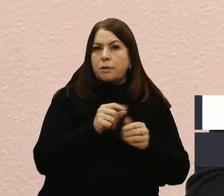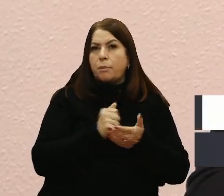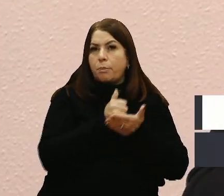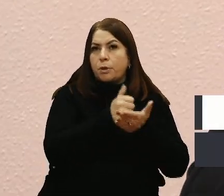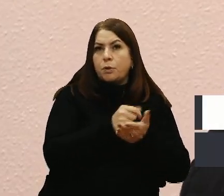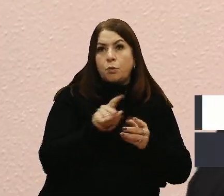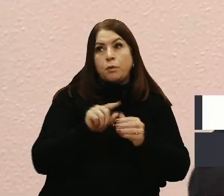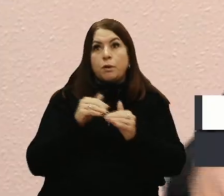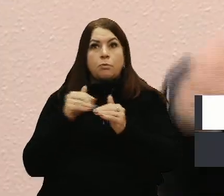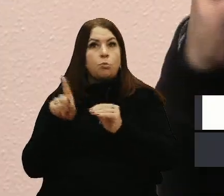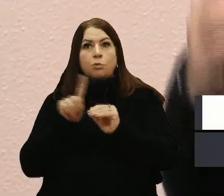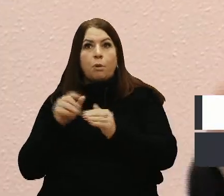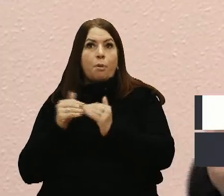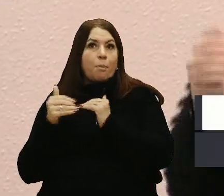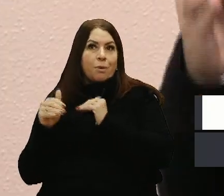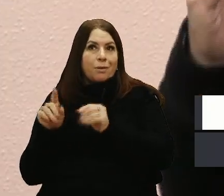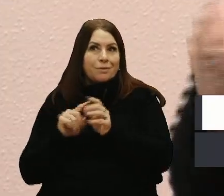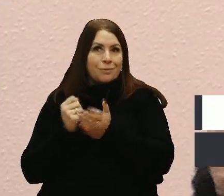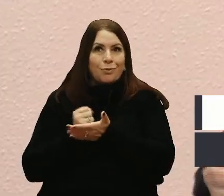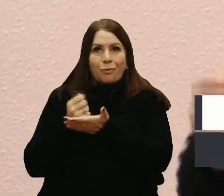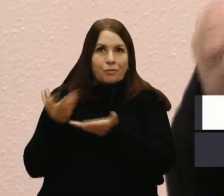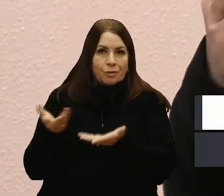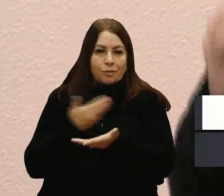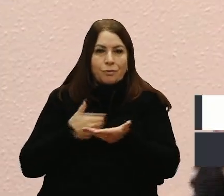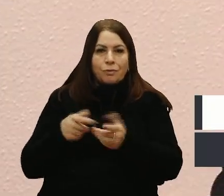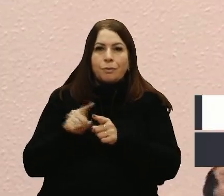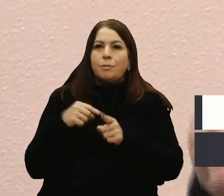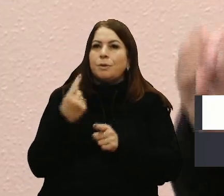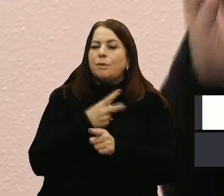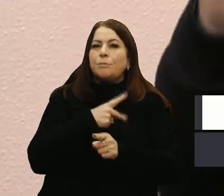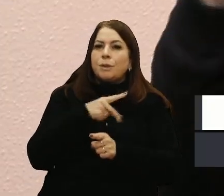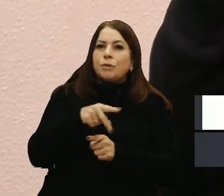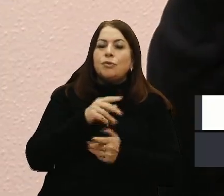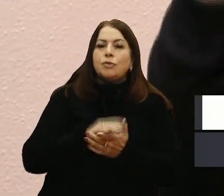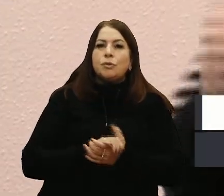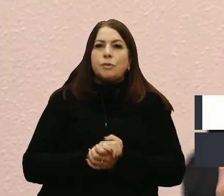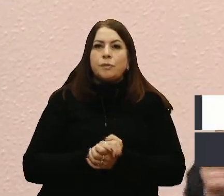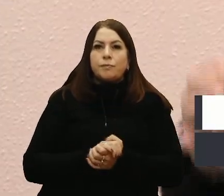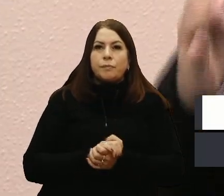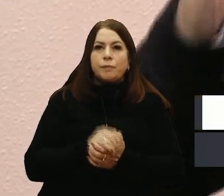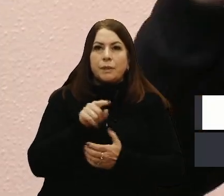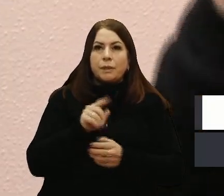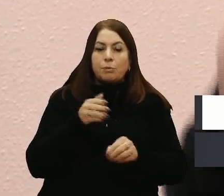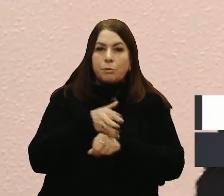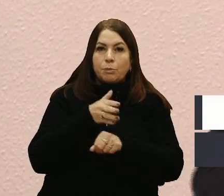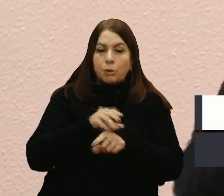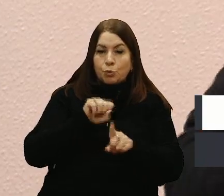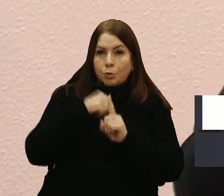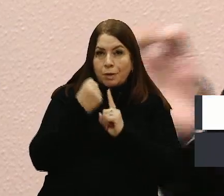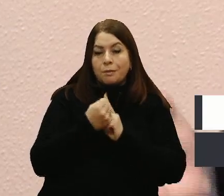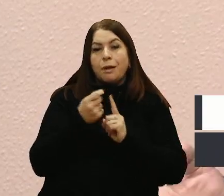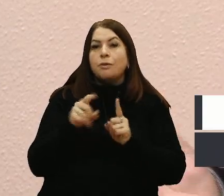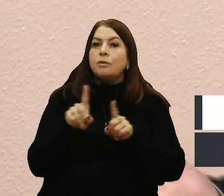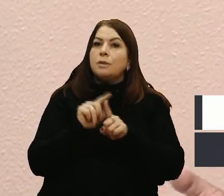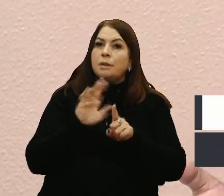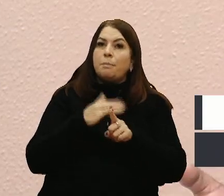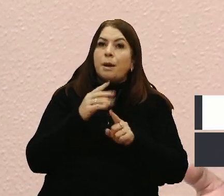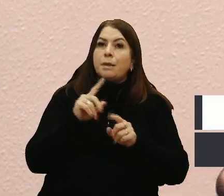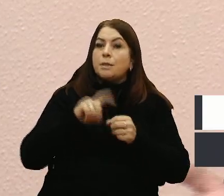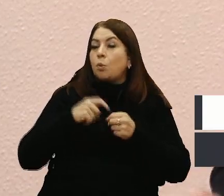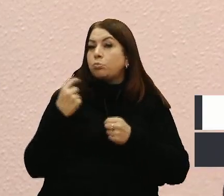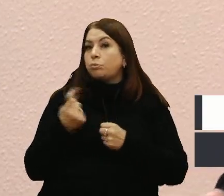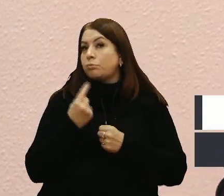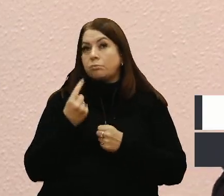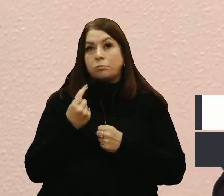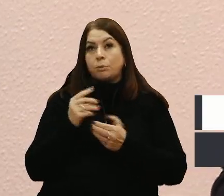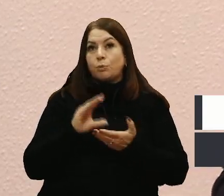na oposição, mas termos os conselhos presididos por membros da sociedade civil dá mais autonomia